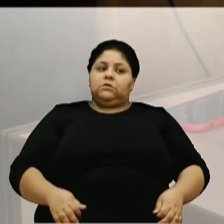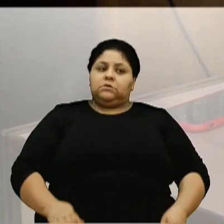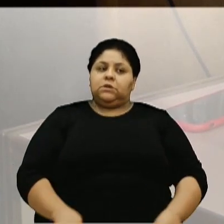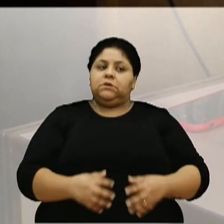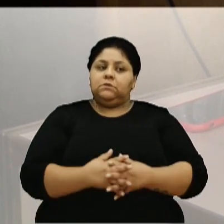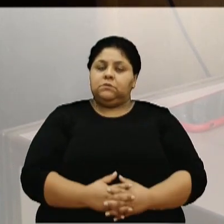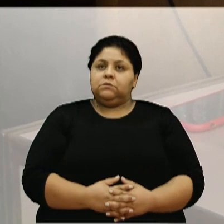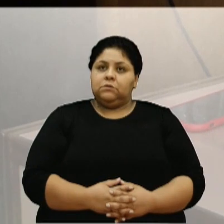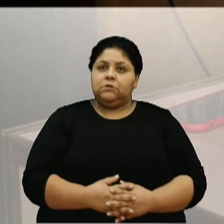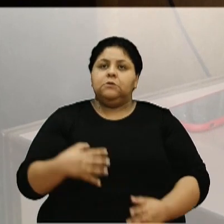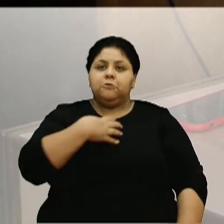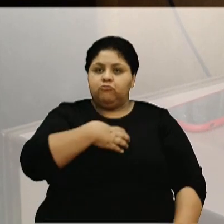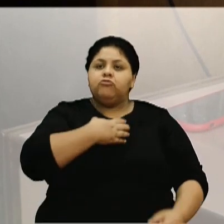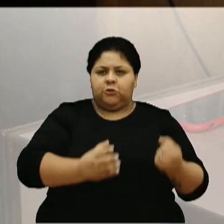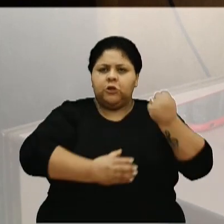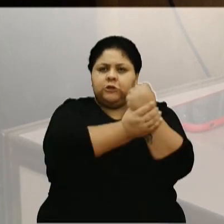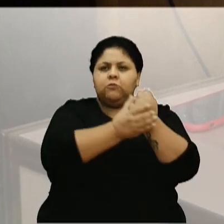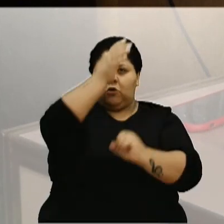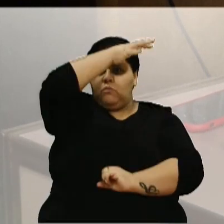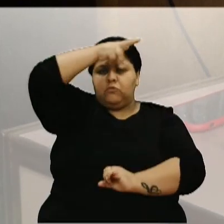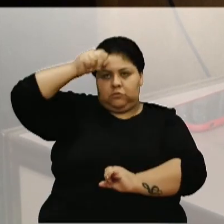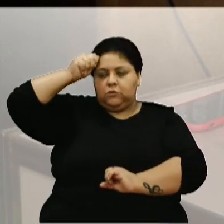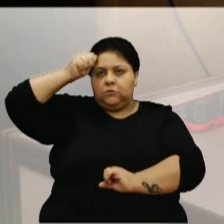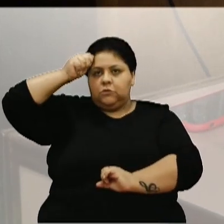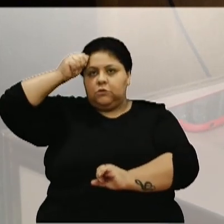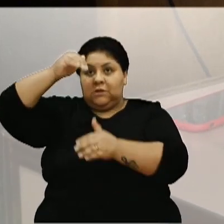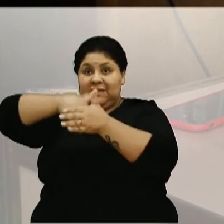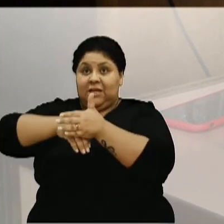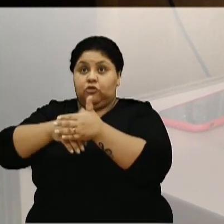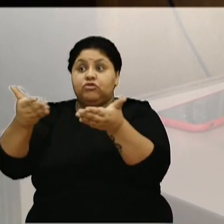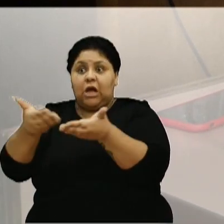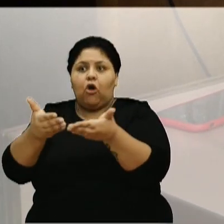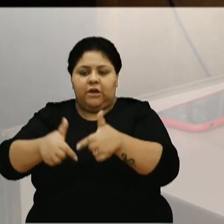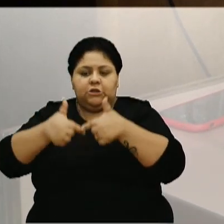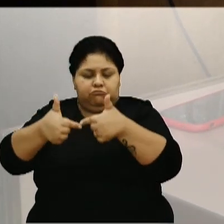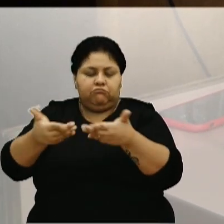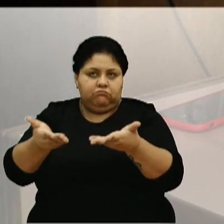numa maneira segura ao município, tá? Dentro da atual situação.